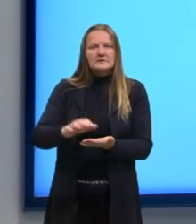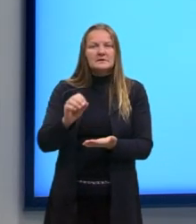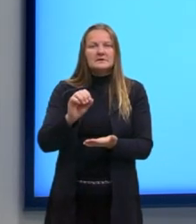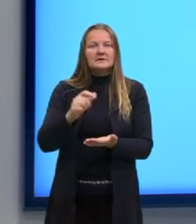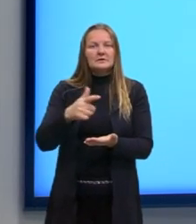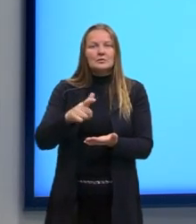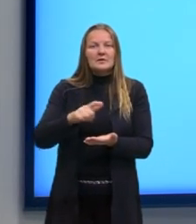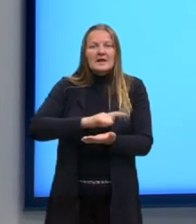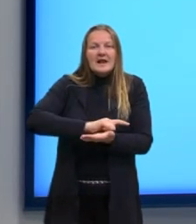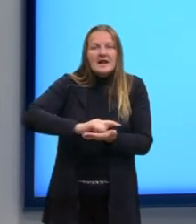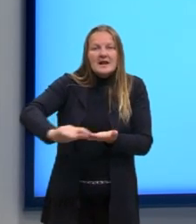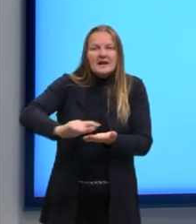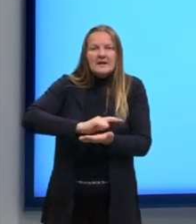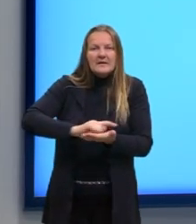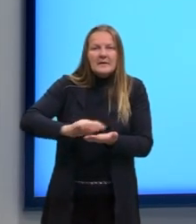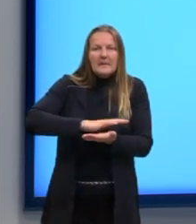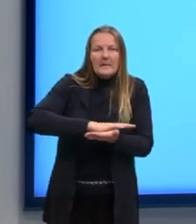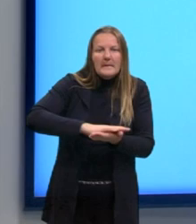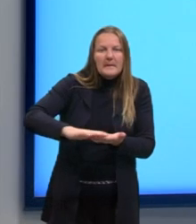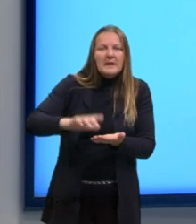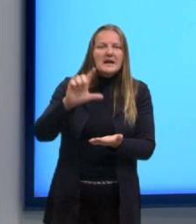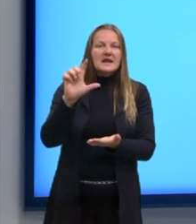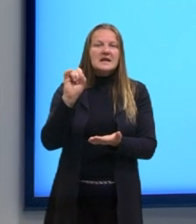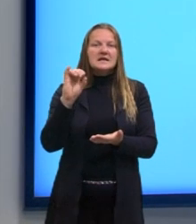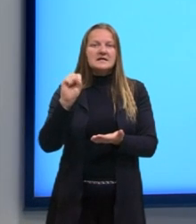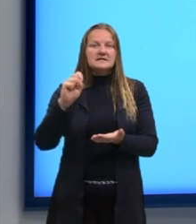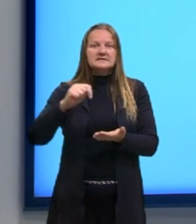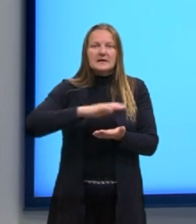ela não é liso o suficiente